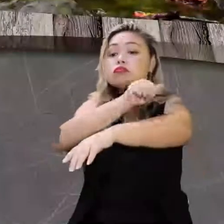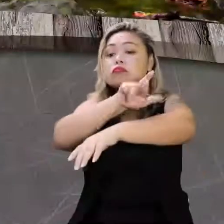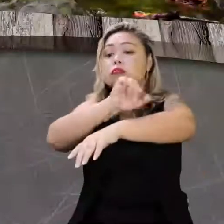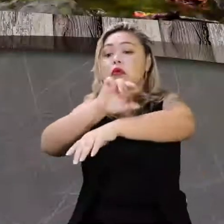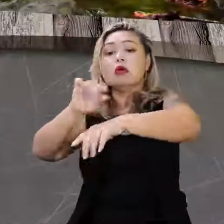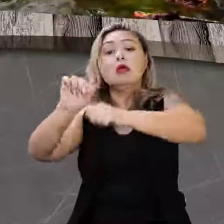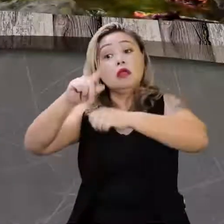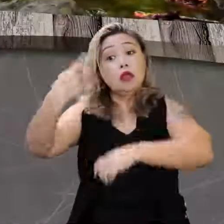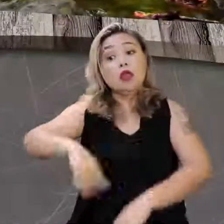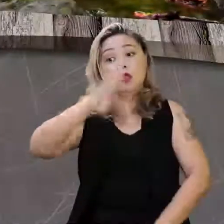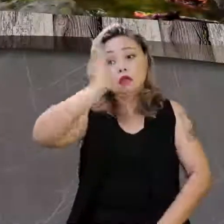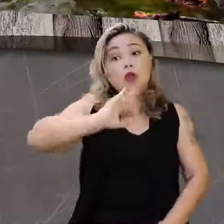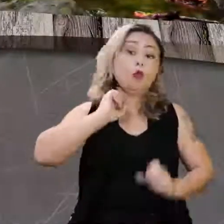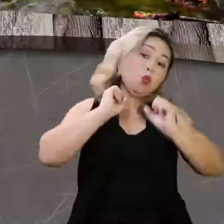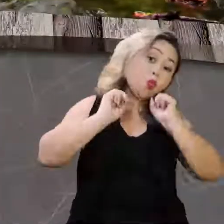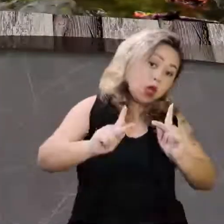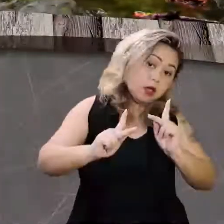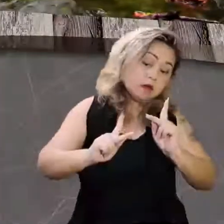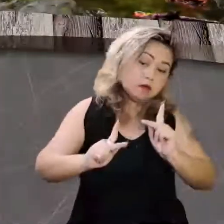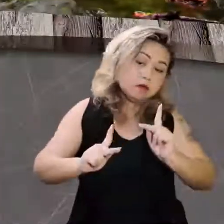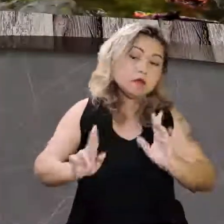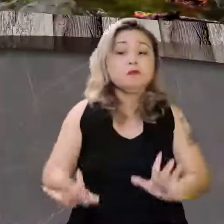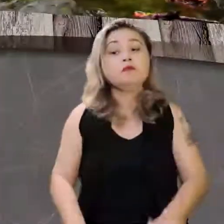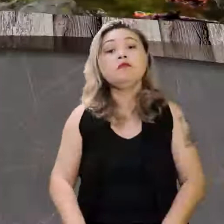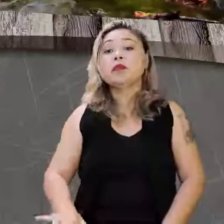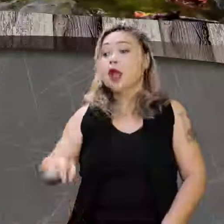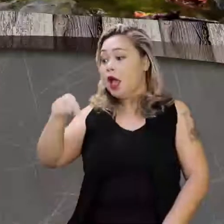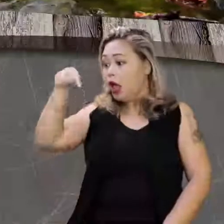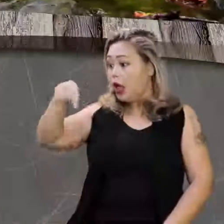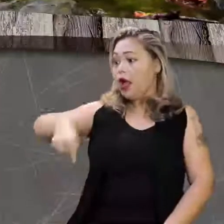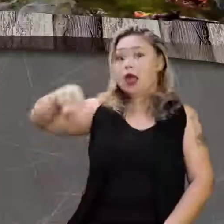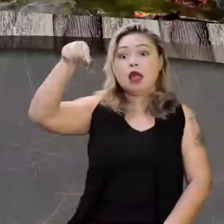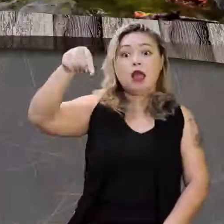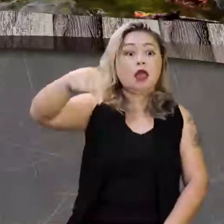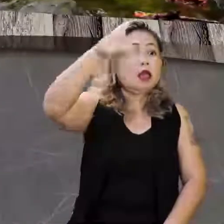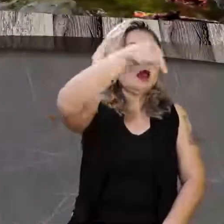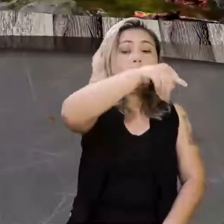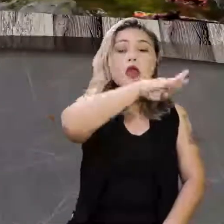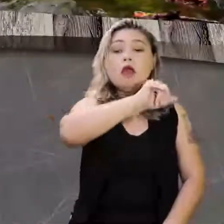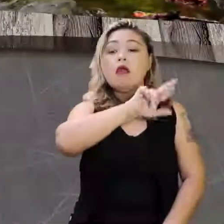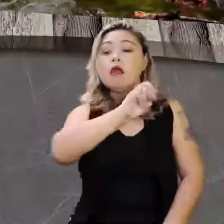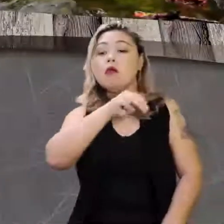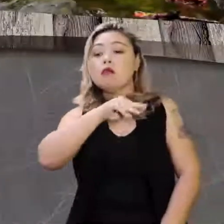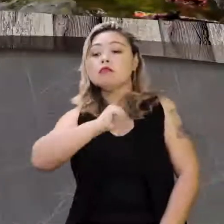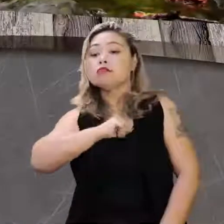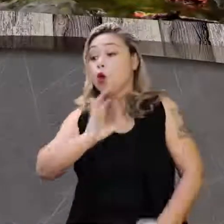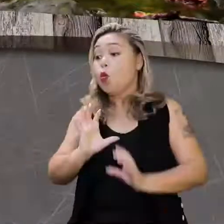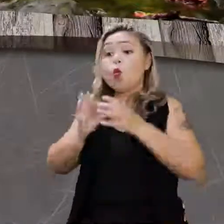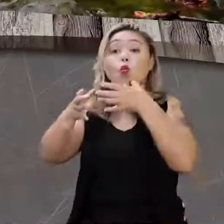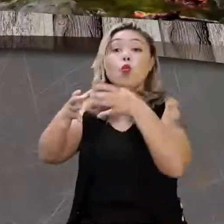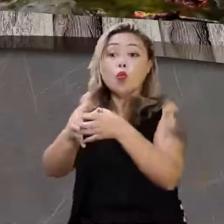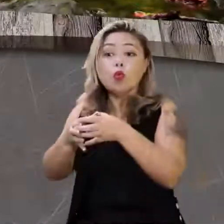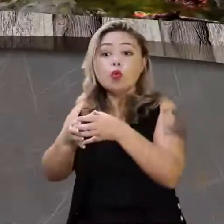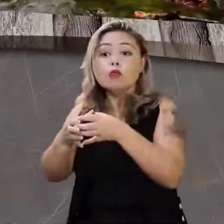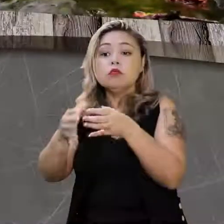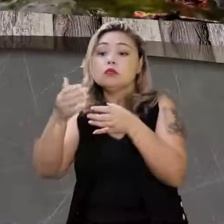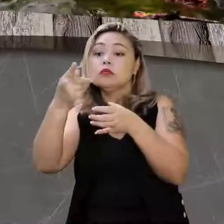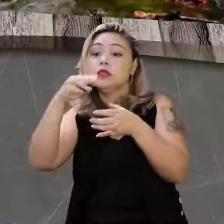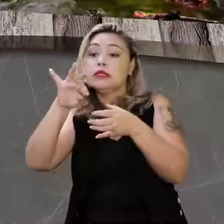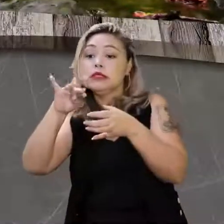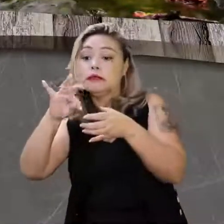biomas do Brasil. Ok. Cada um desses locais, desses biomas, não vai abrigar um grupo de